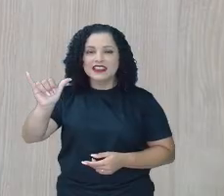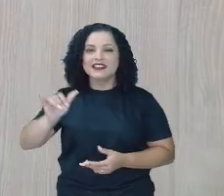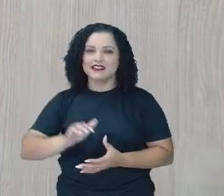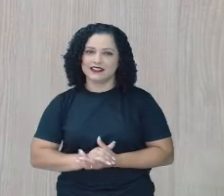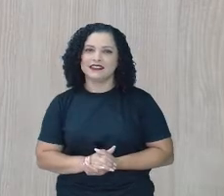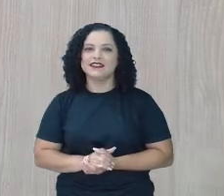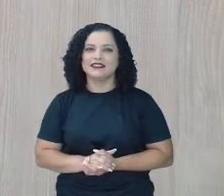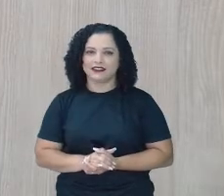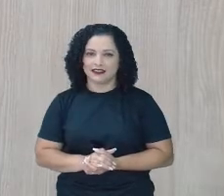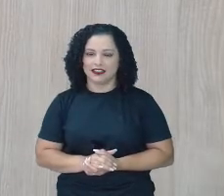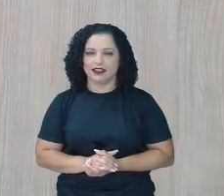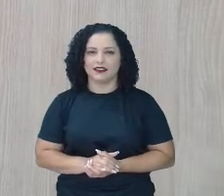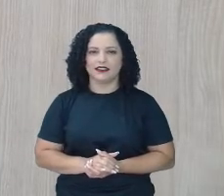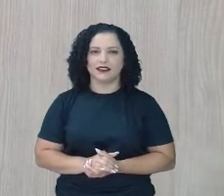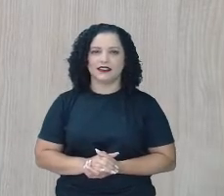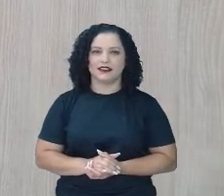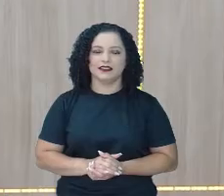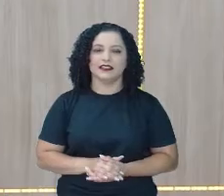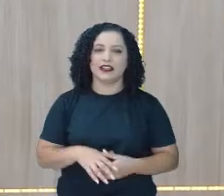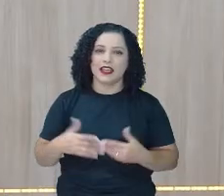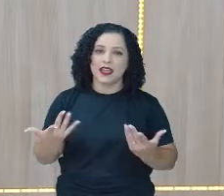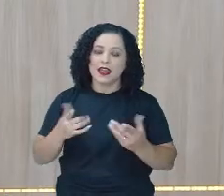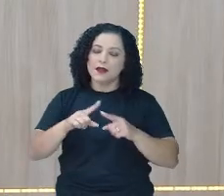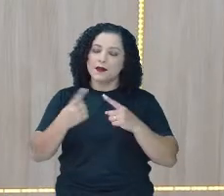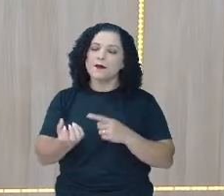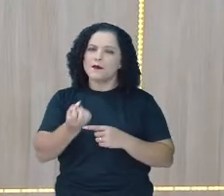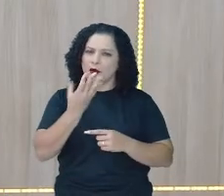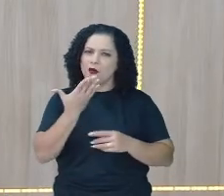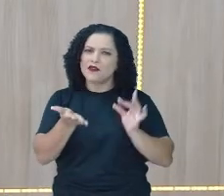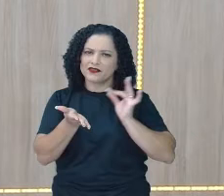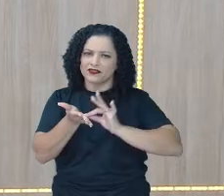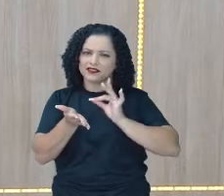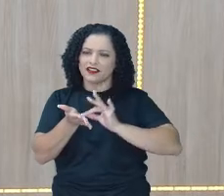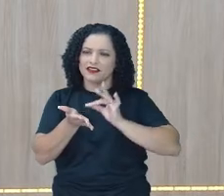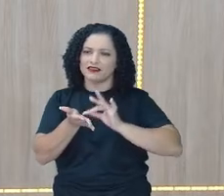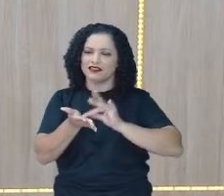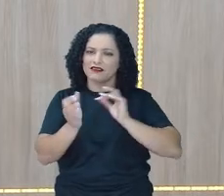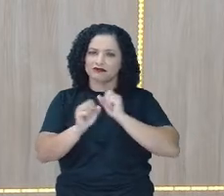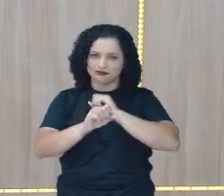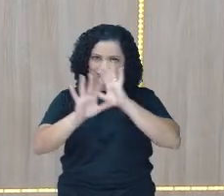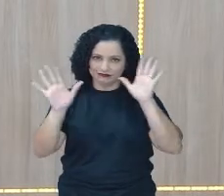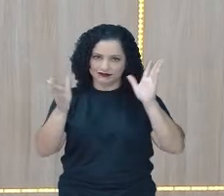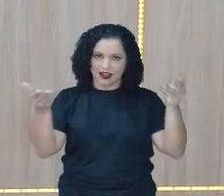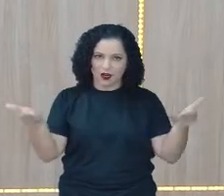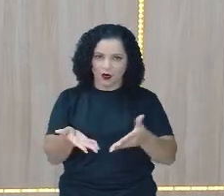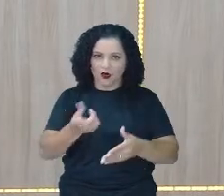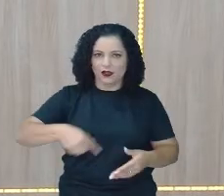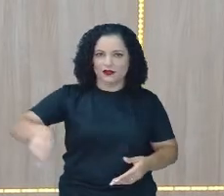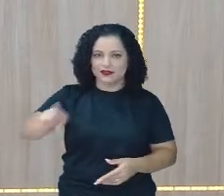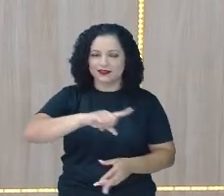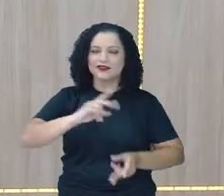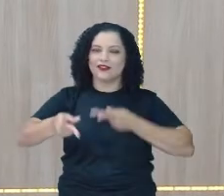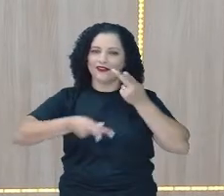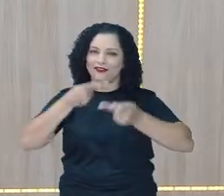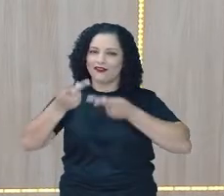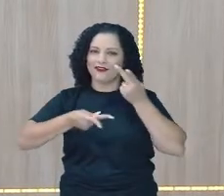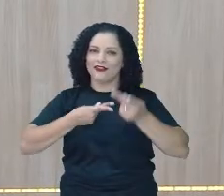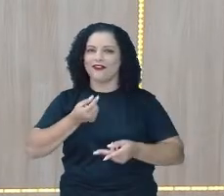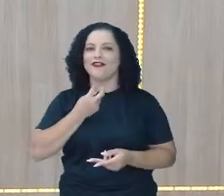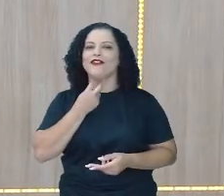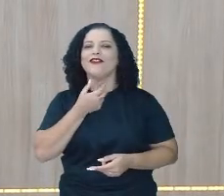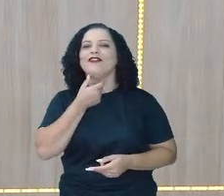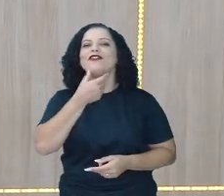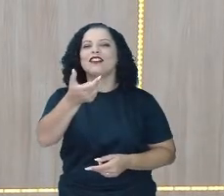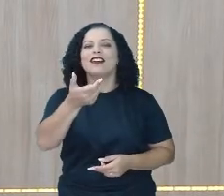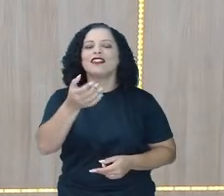desse jeito. Só não é o tipo deles, mas é muito boa, realmente. Mas vão, a partir de agora, mas é tempo deles sim, porque se alguém abre o